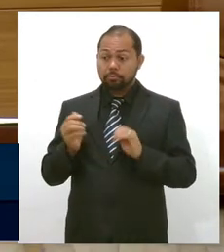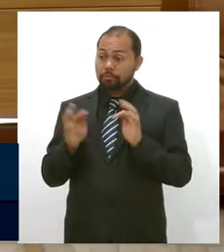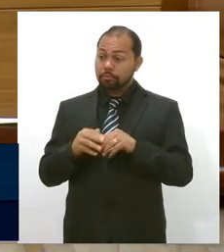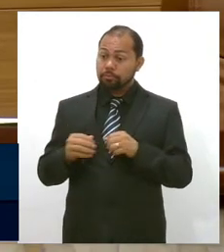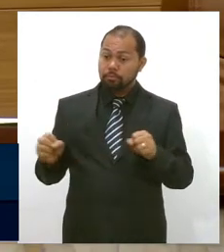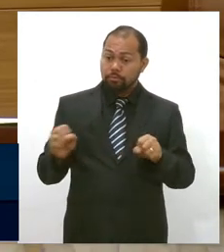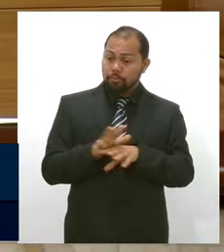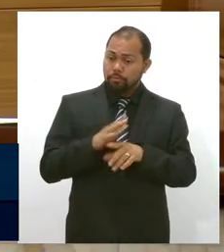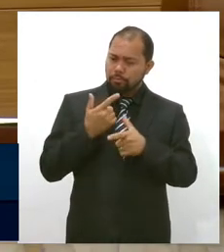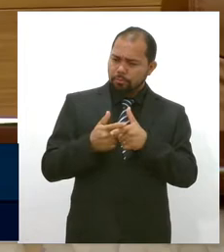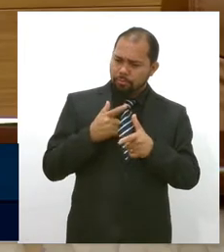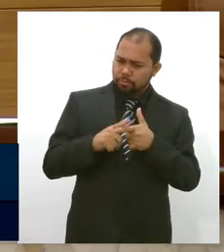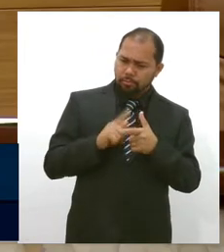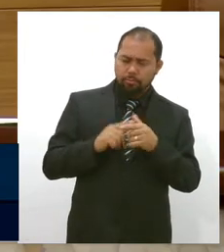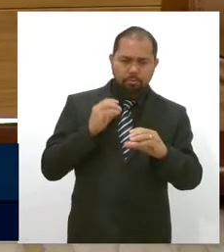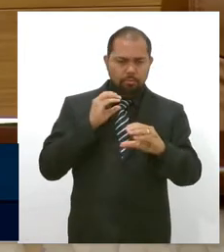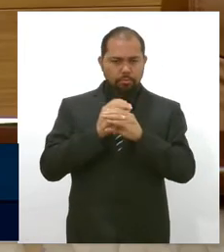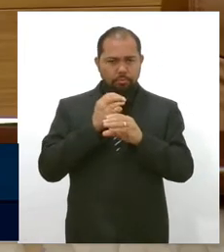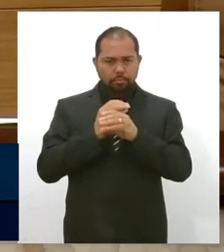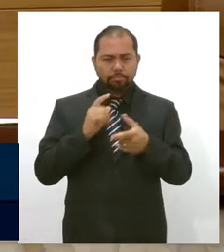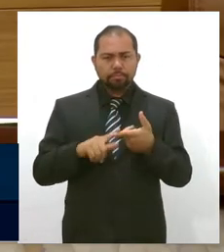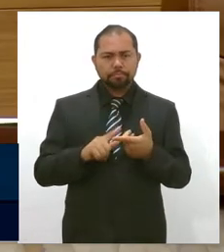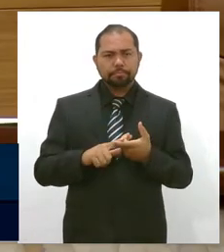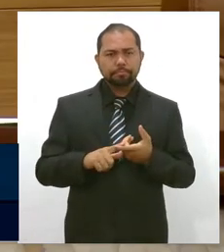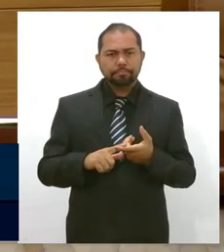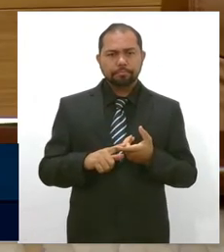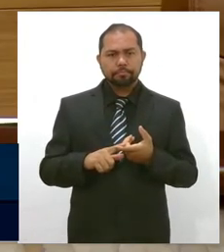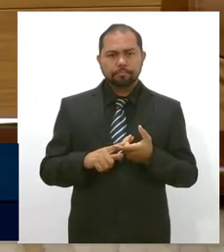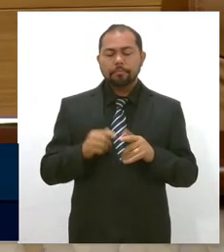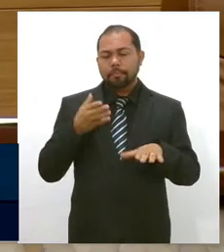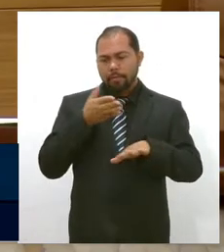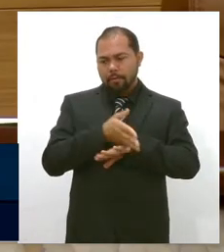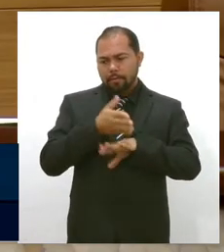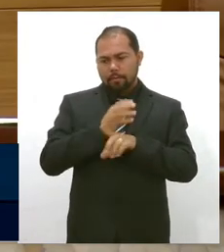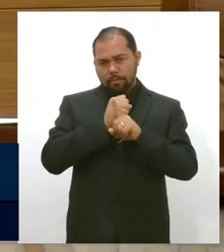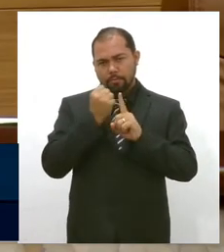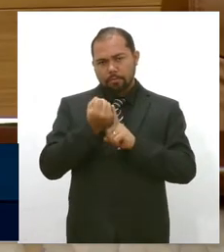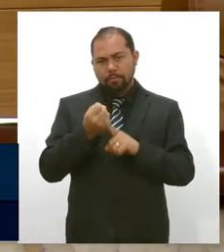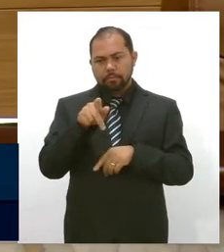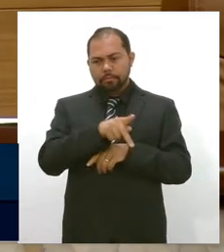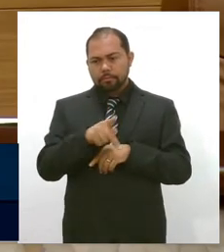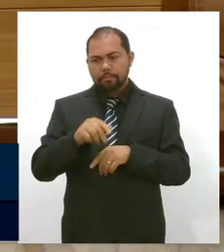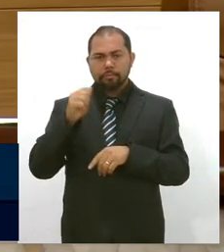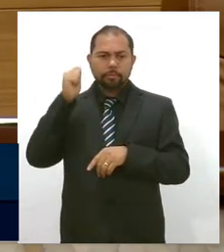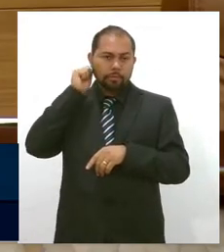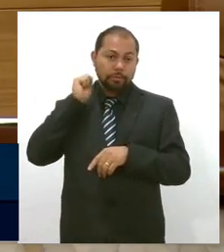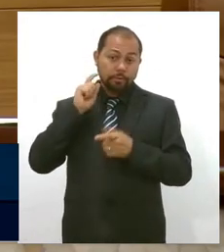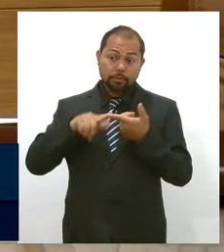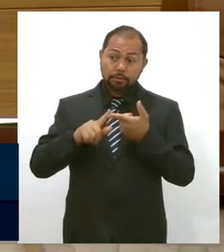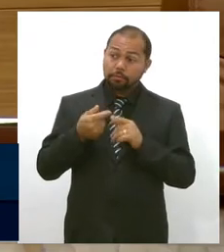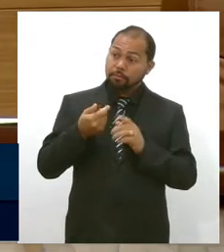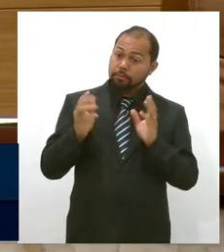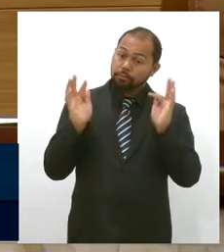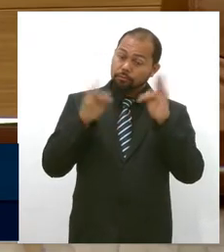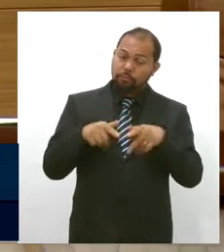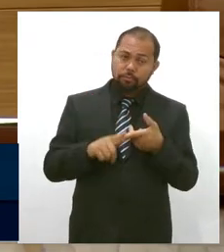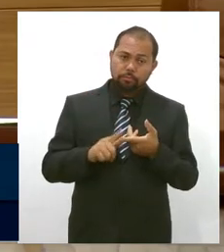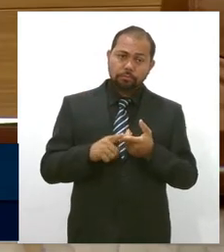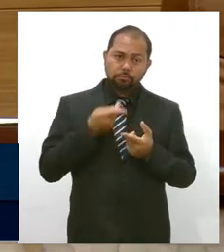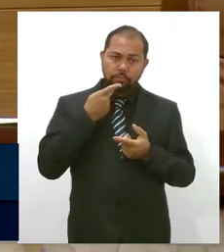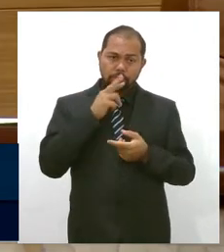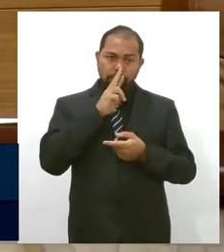essas pessoas terem acesso à sociedade. A professora Alzenira Aquino de Oliveira, em considerações finais e em resposta ao deputado Geórgio